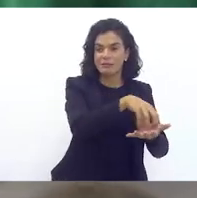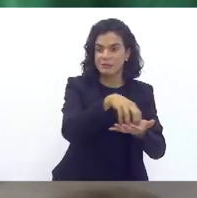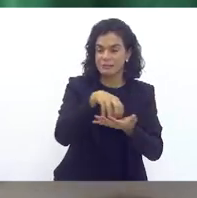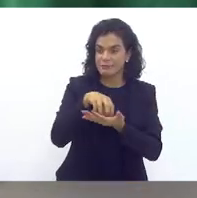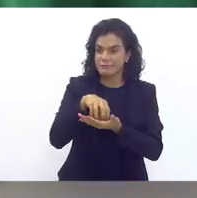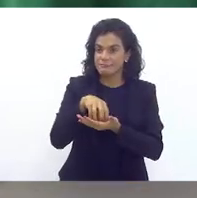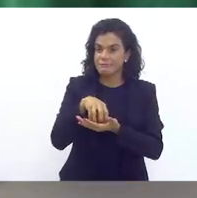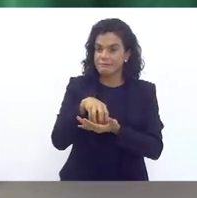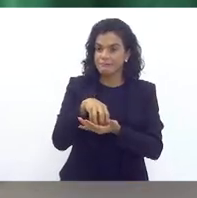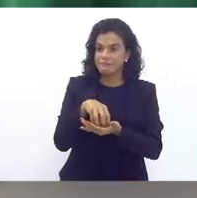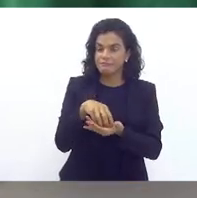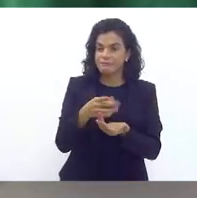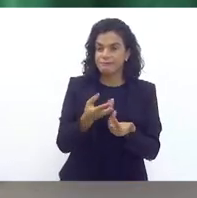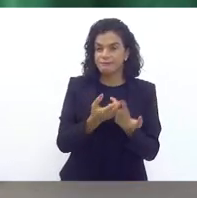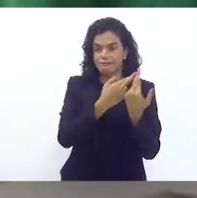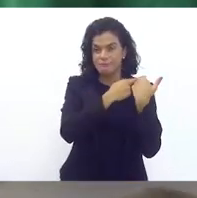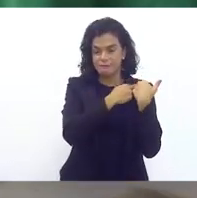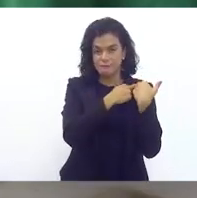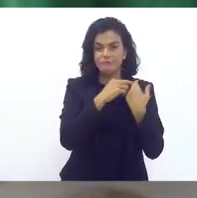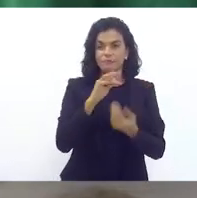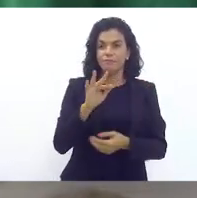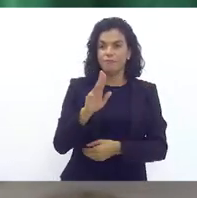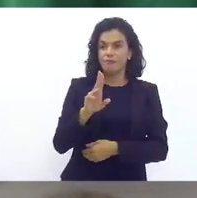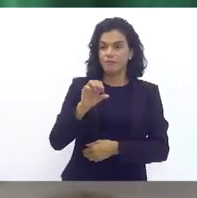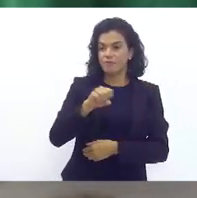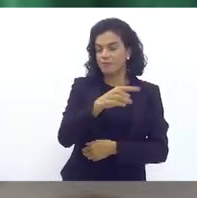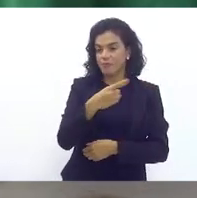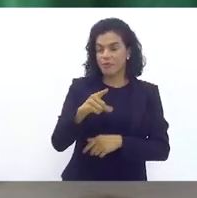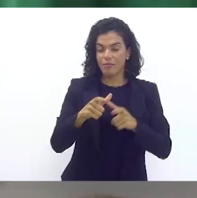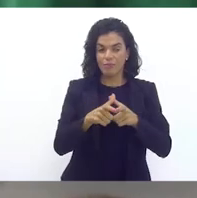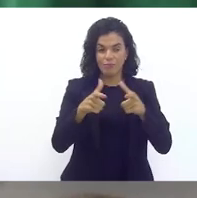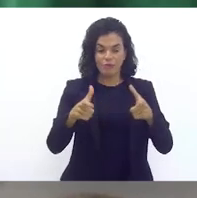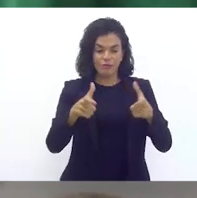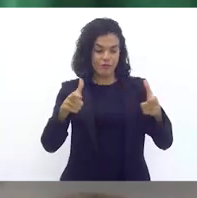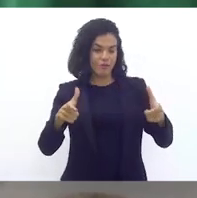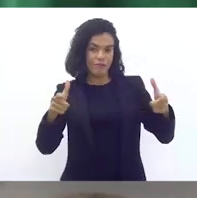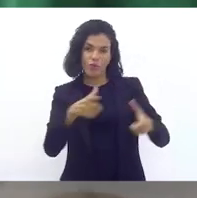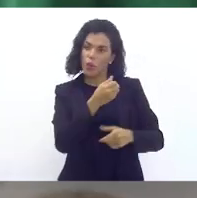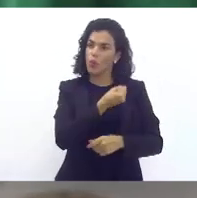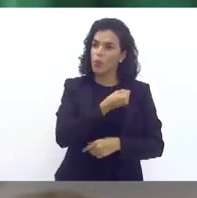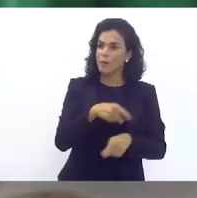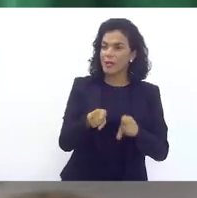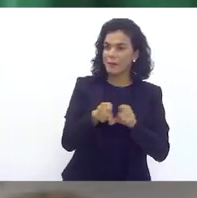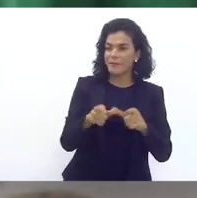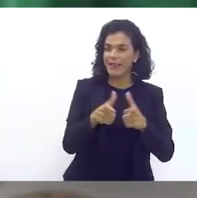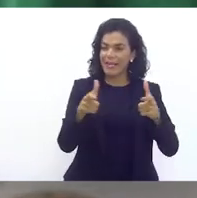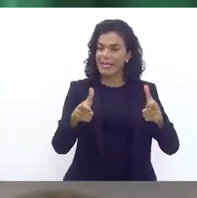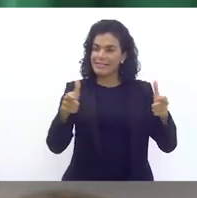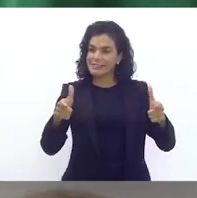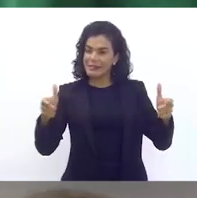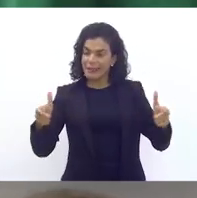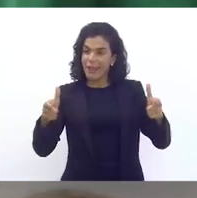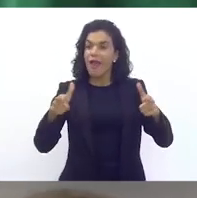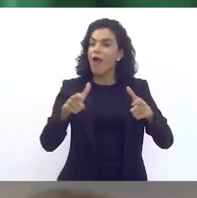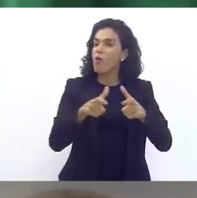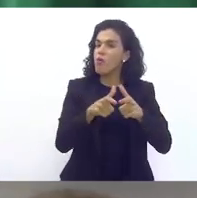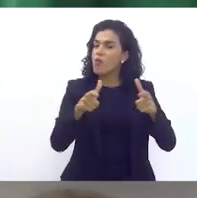assumidas pela Fundação está crescendo e, naturalmente, esse número vai crescer e me parece que vai ser um